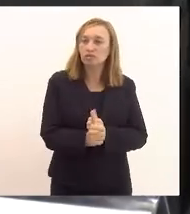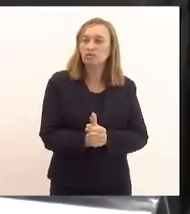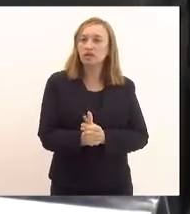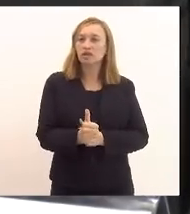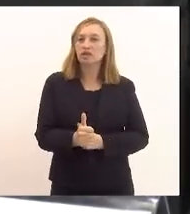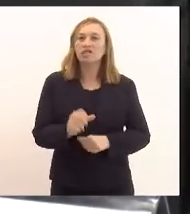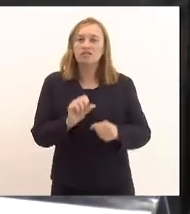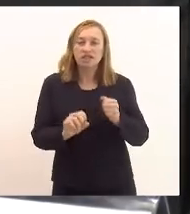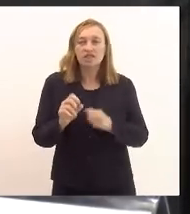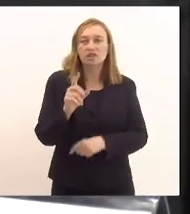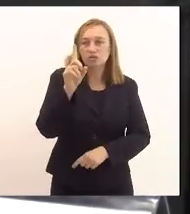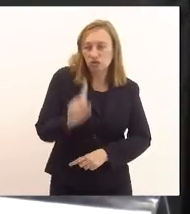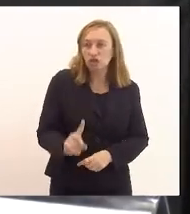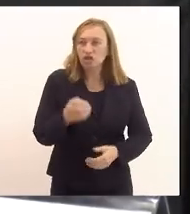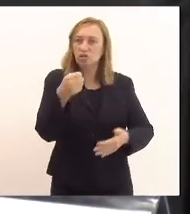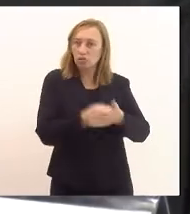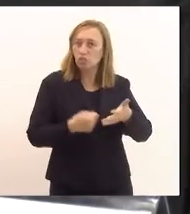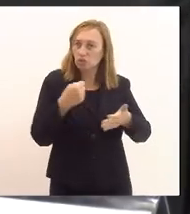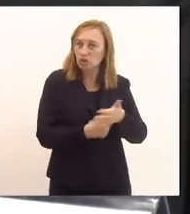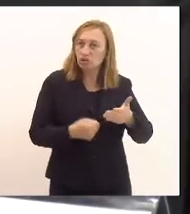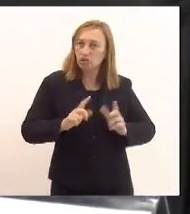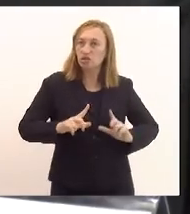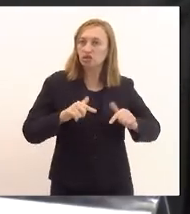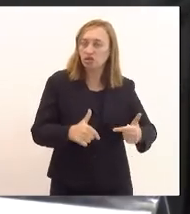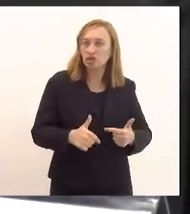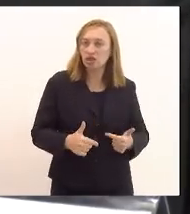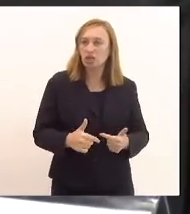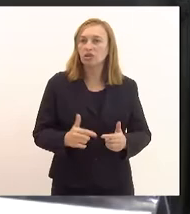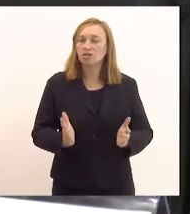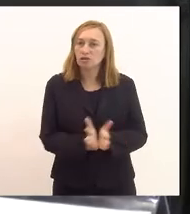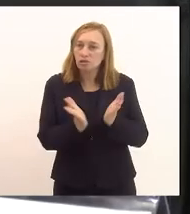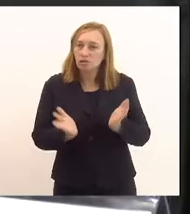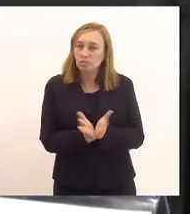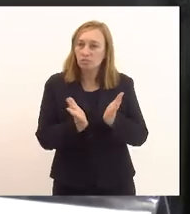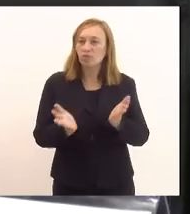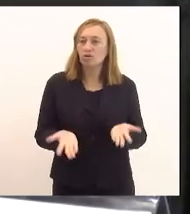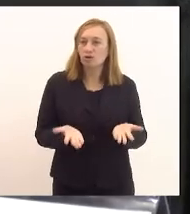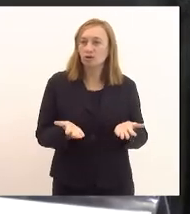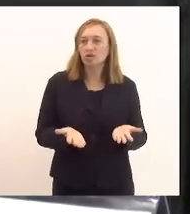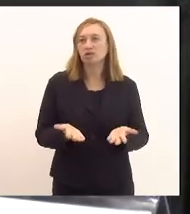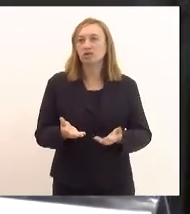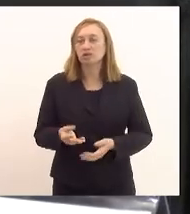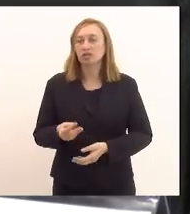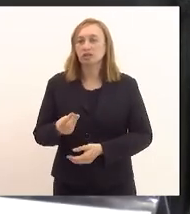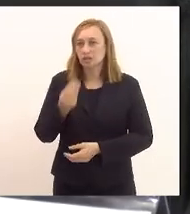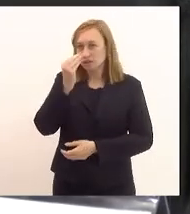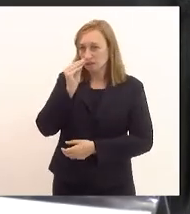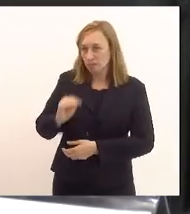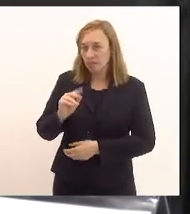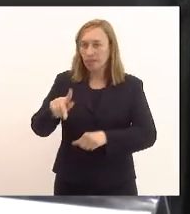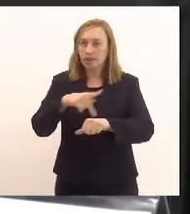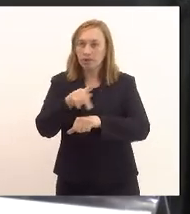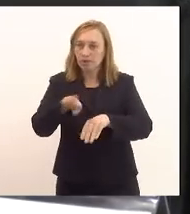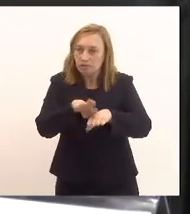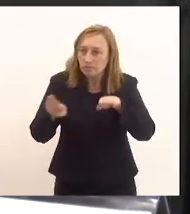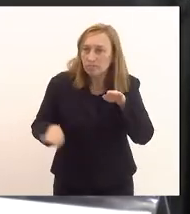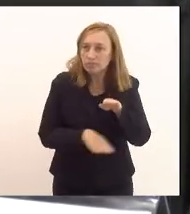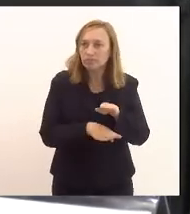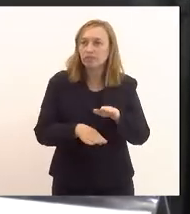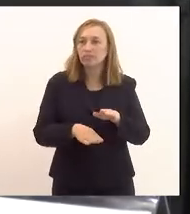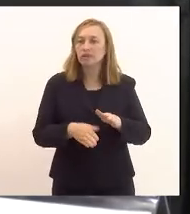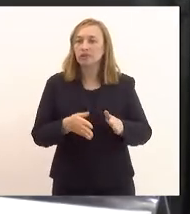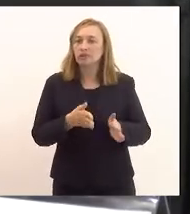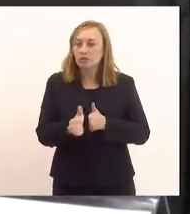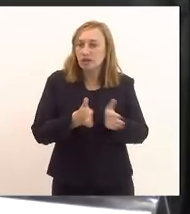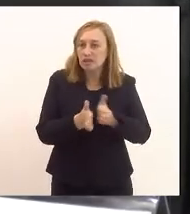fazer o direito com muita luta chegar na população mais pobre e vulnerável marginalizada nesse país ainda estamos igual no acesso